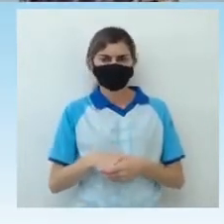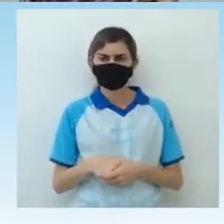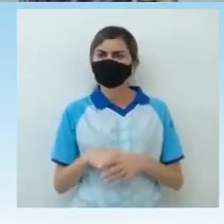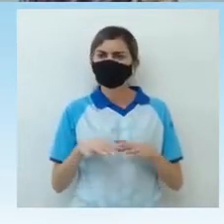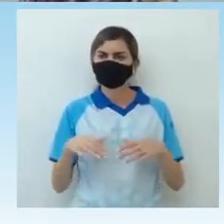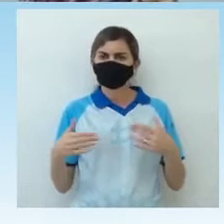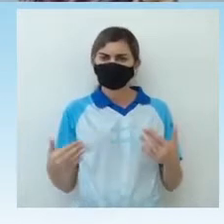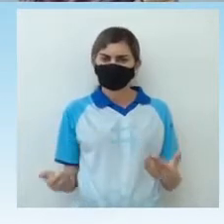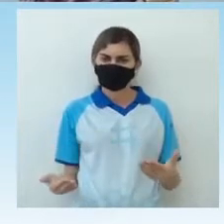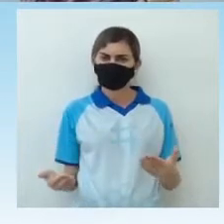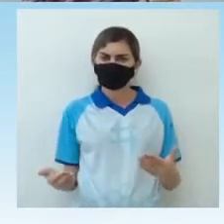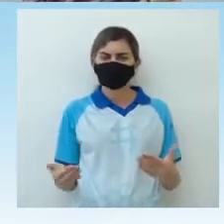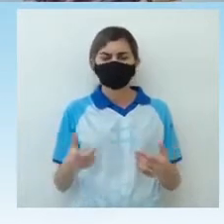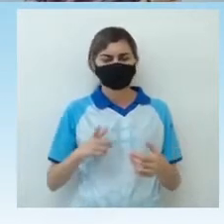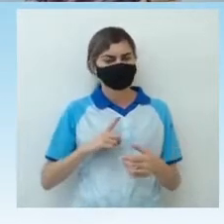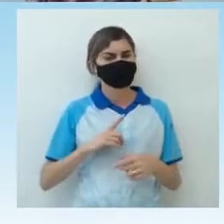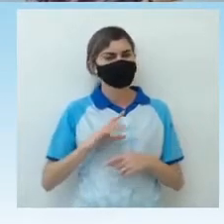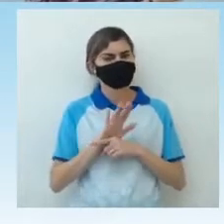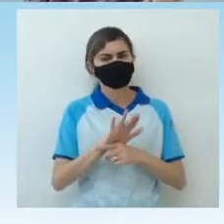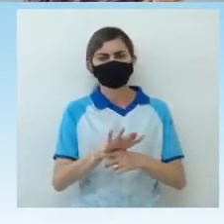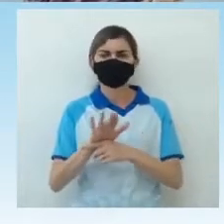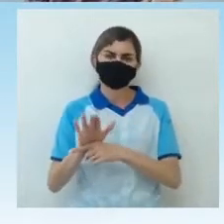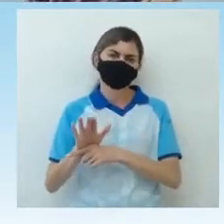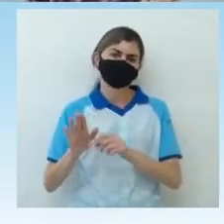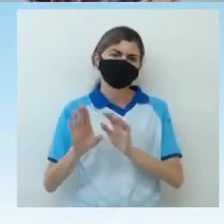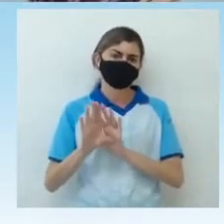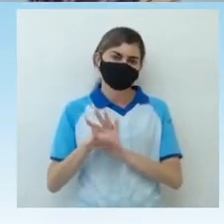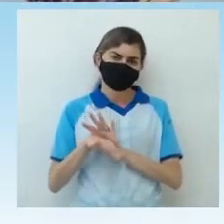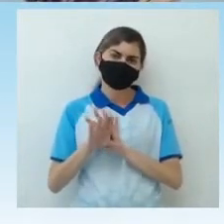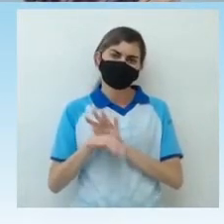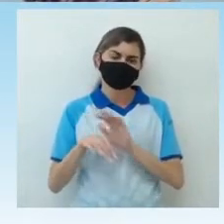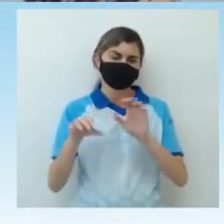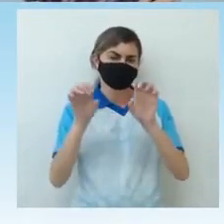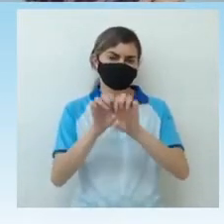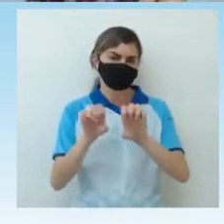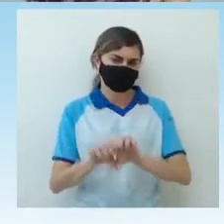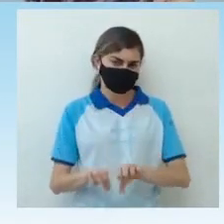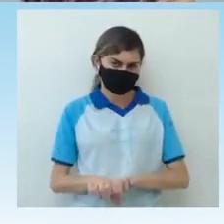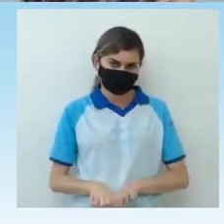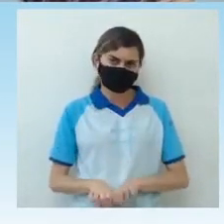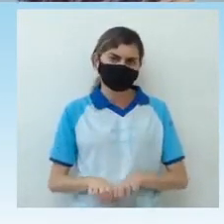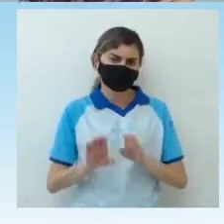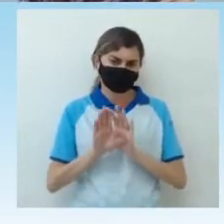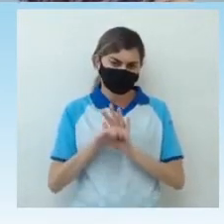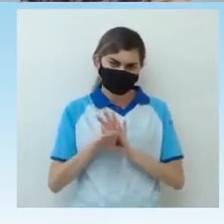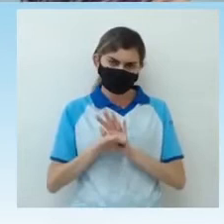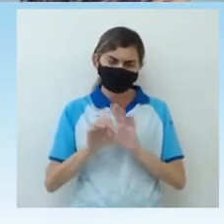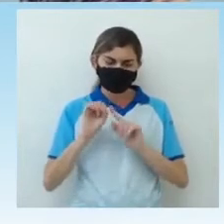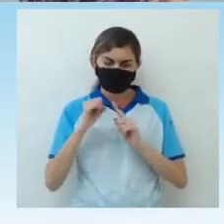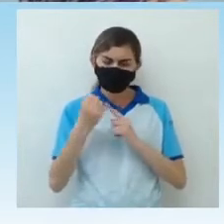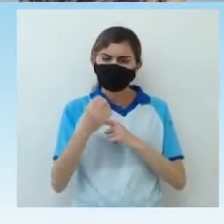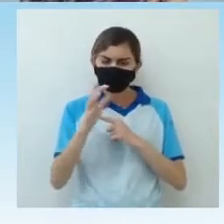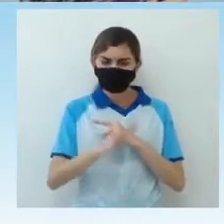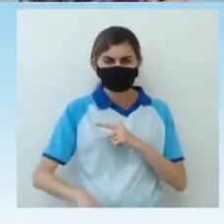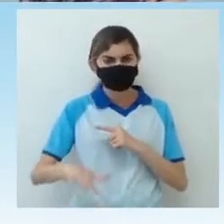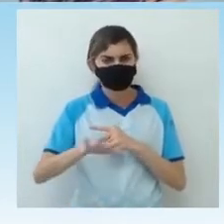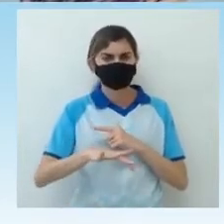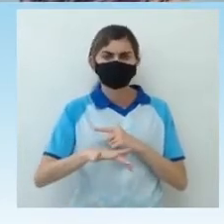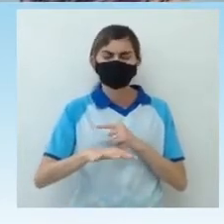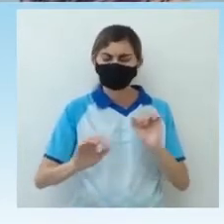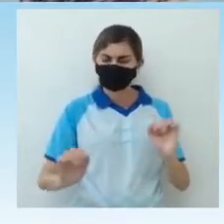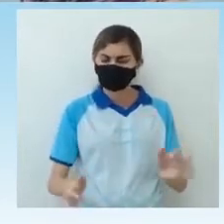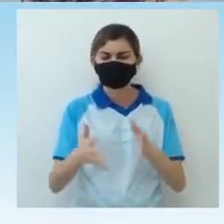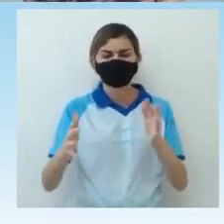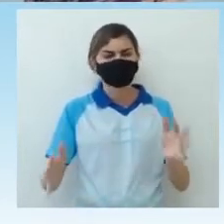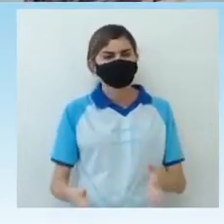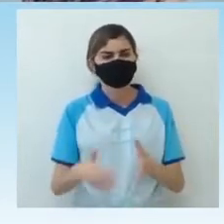Então, a contribuição para esse conceito, a sua estruturação desse conceito de sociedade,